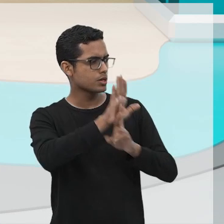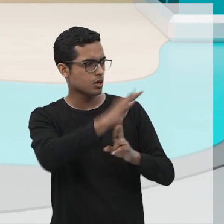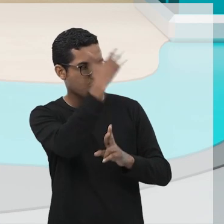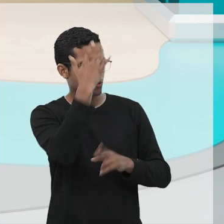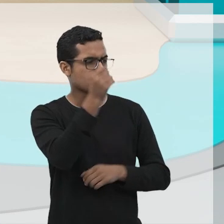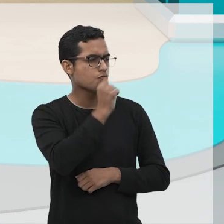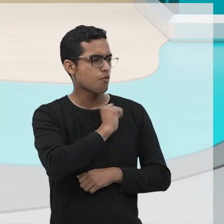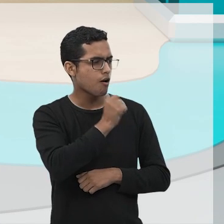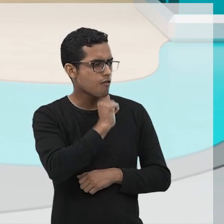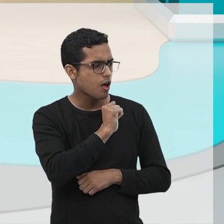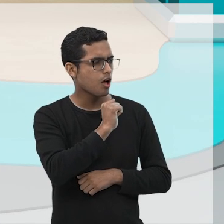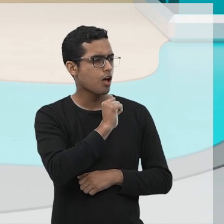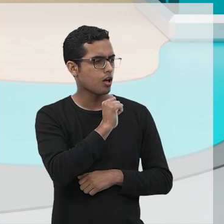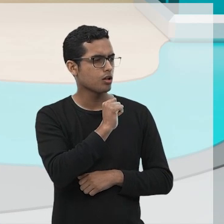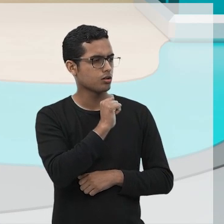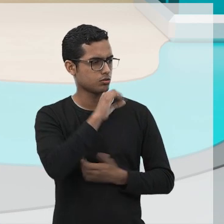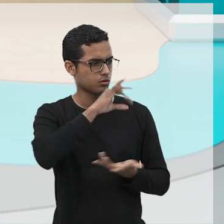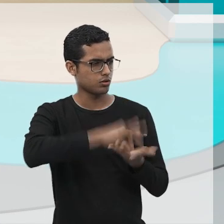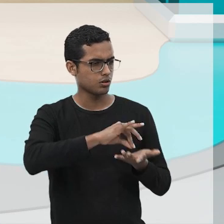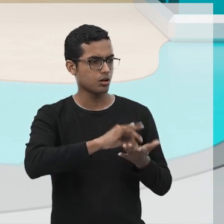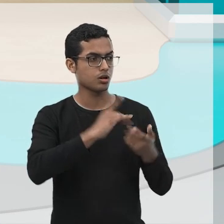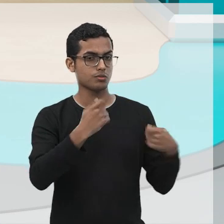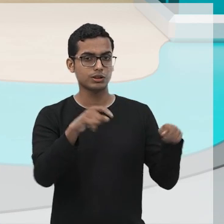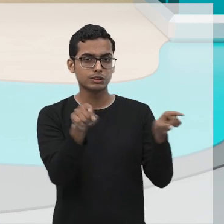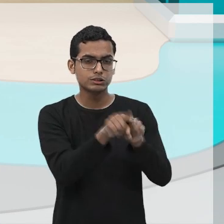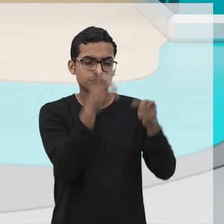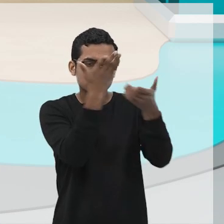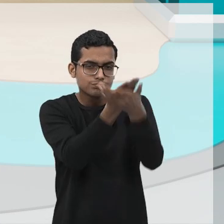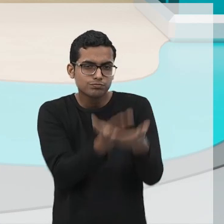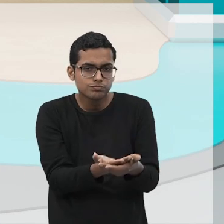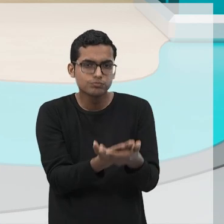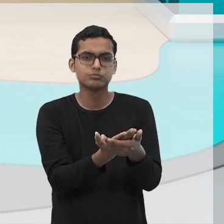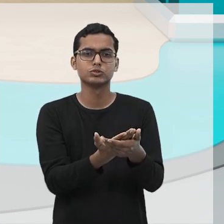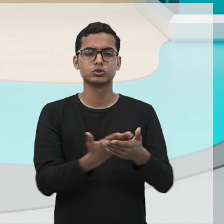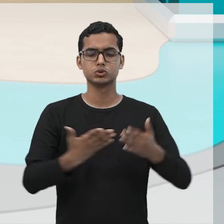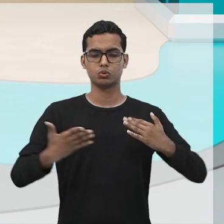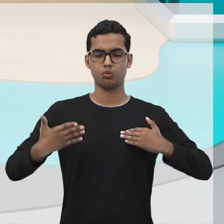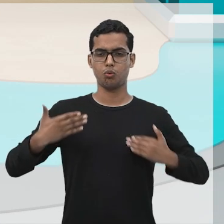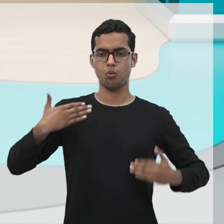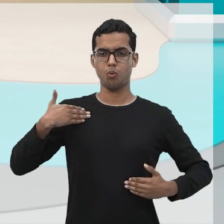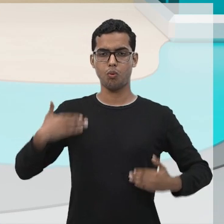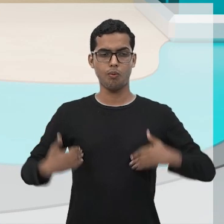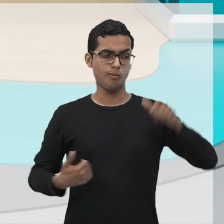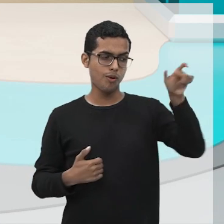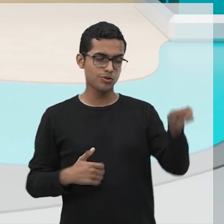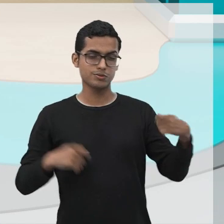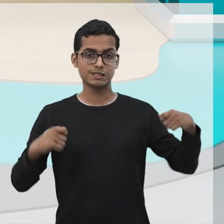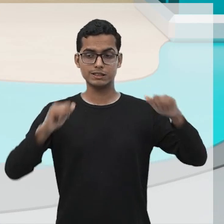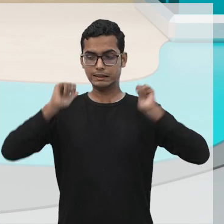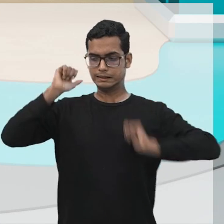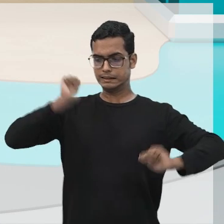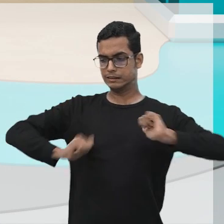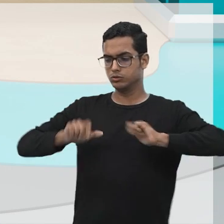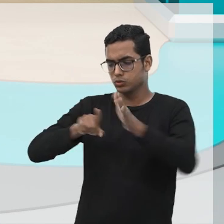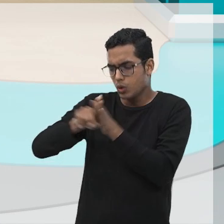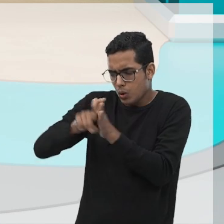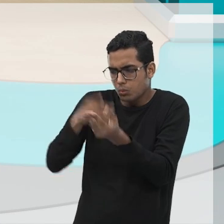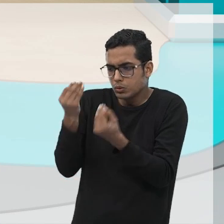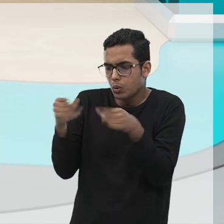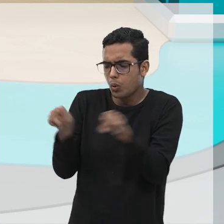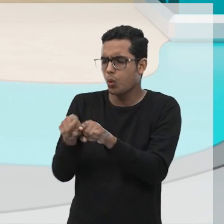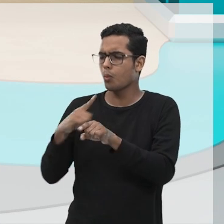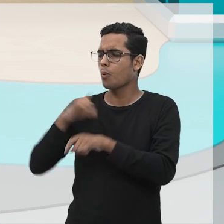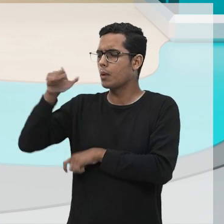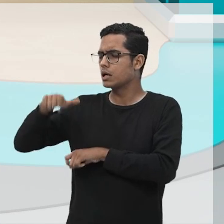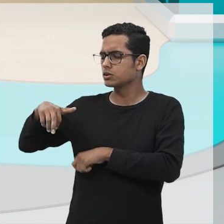do que você aparenta. Então, ele tem que fazer um estudo corporal. Ele vai ver como é que esse personagem anda, que